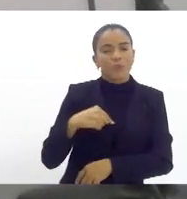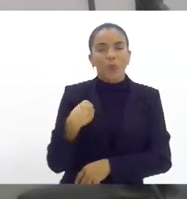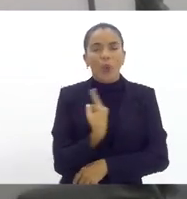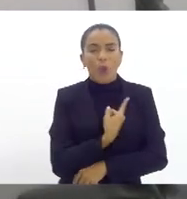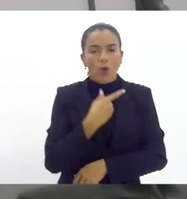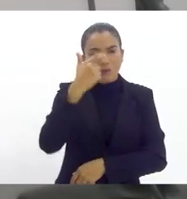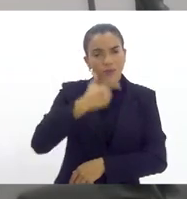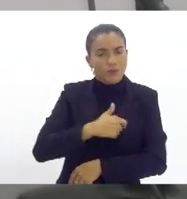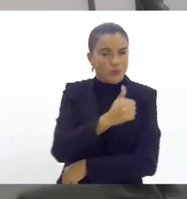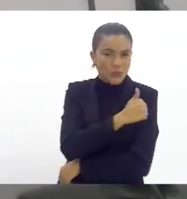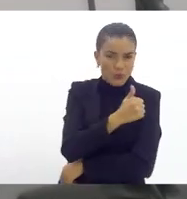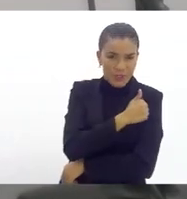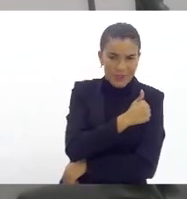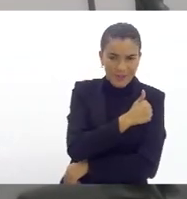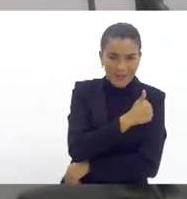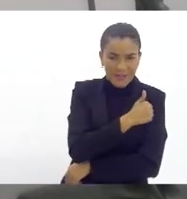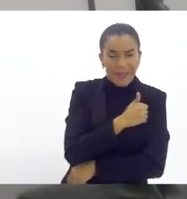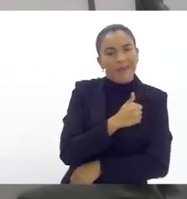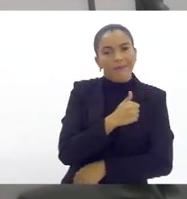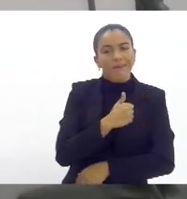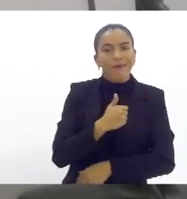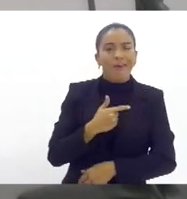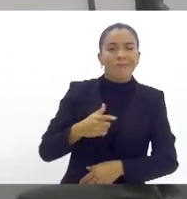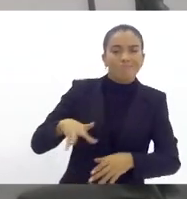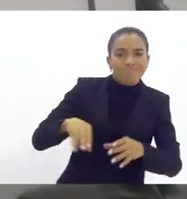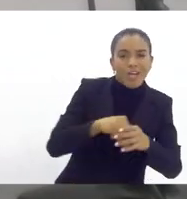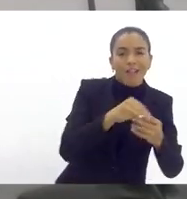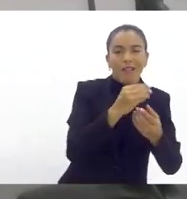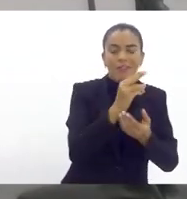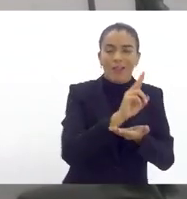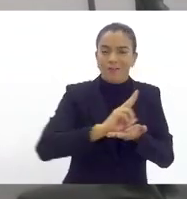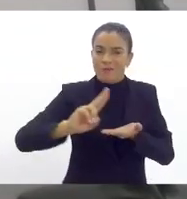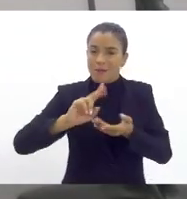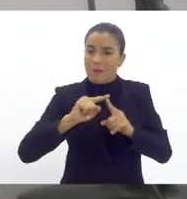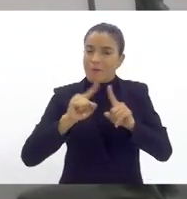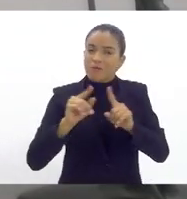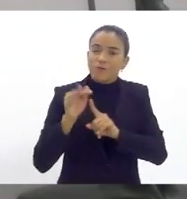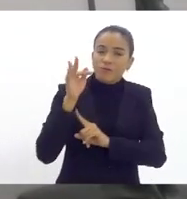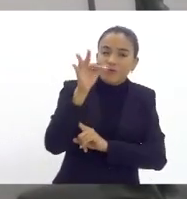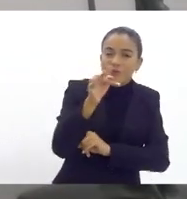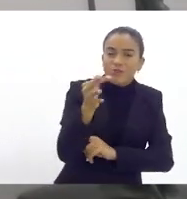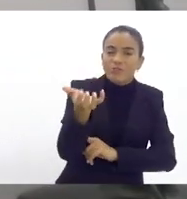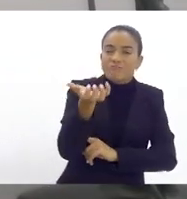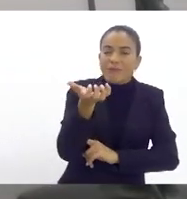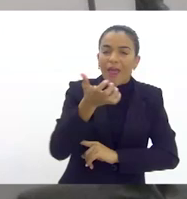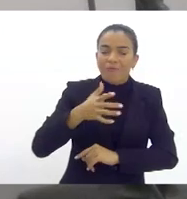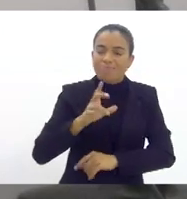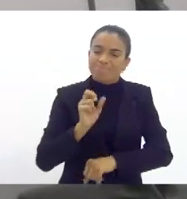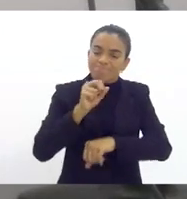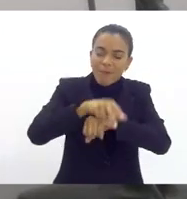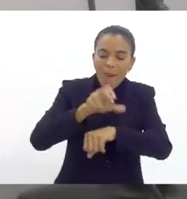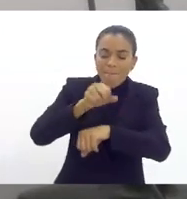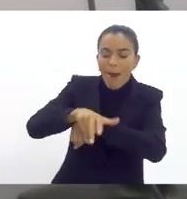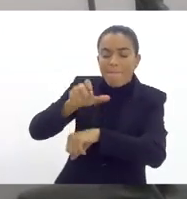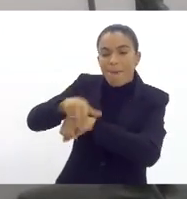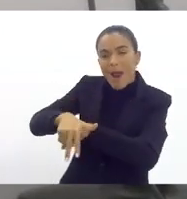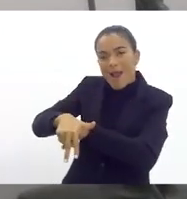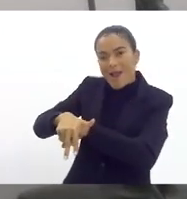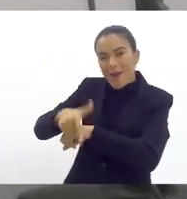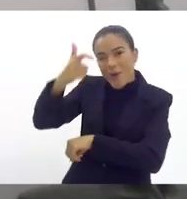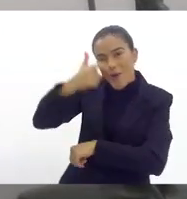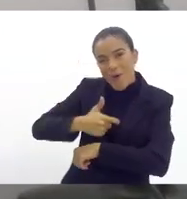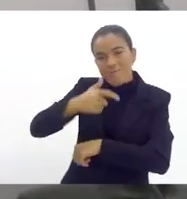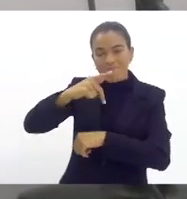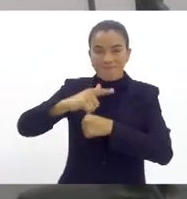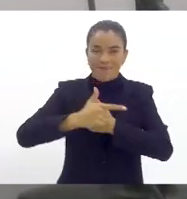quando estudante que hoje passa pela Universidade mas também porque um dia a gente quer estar nesse espaço né no outro papel como de